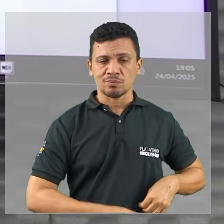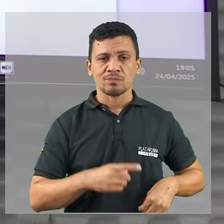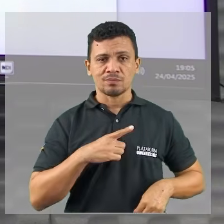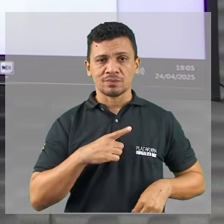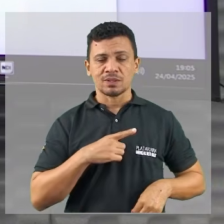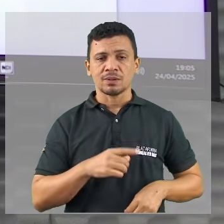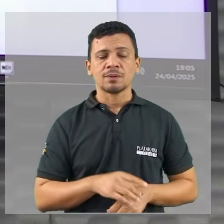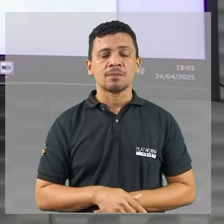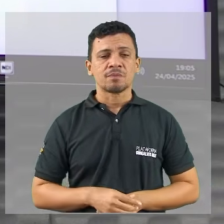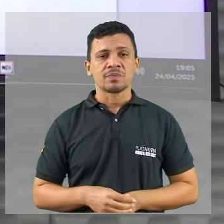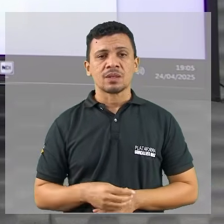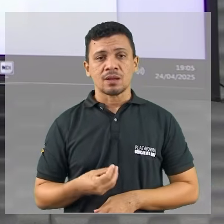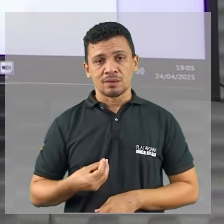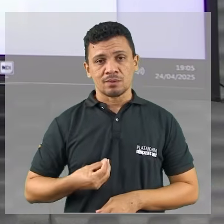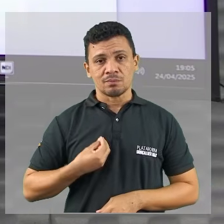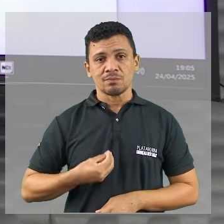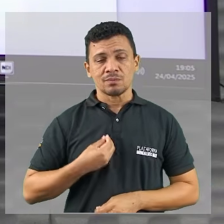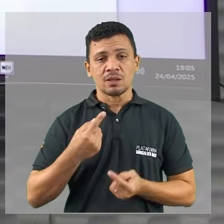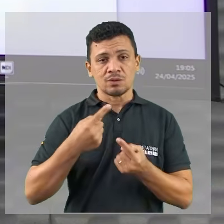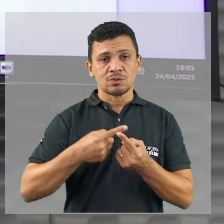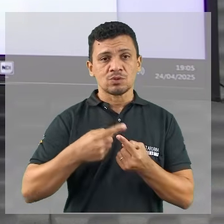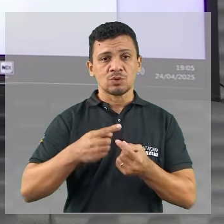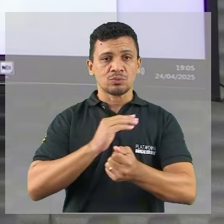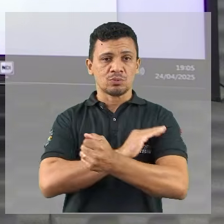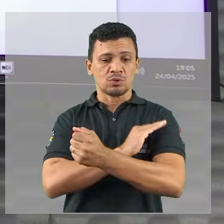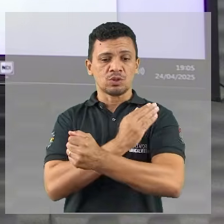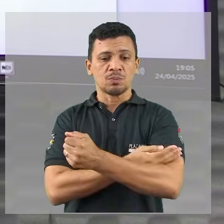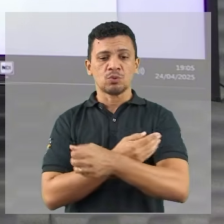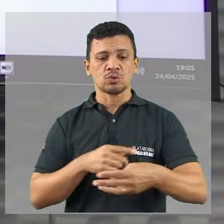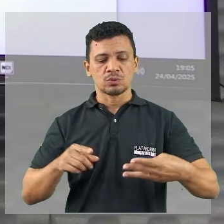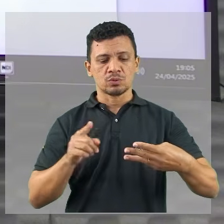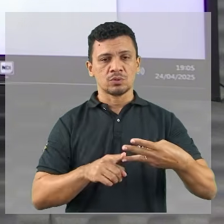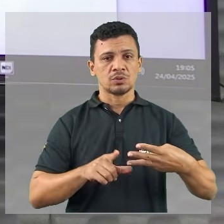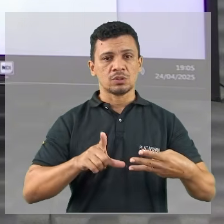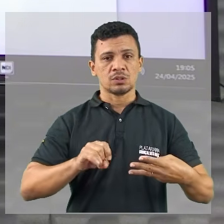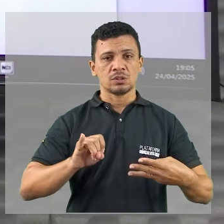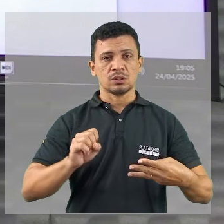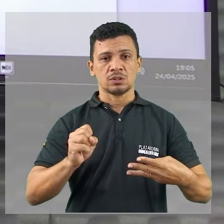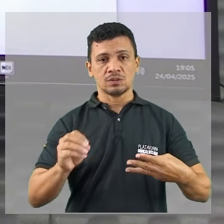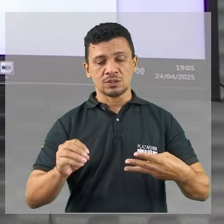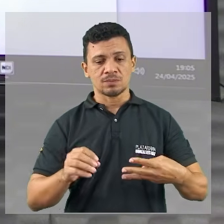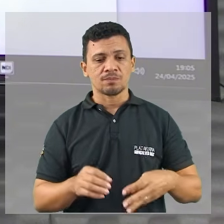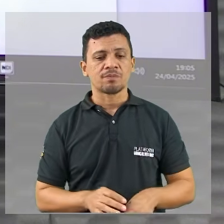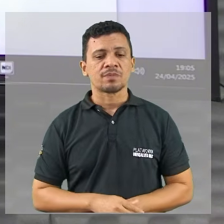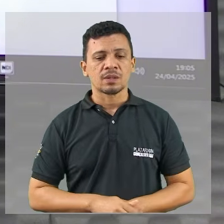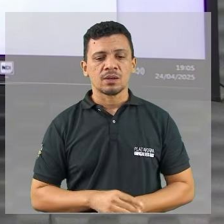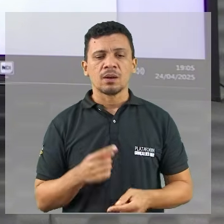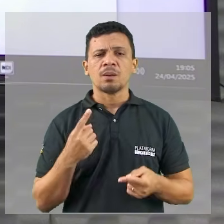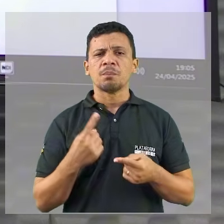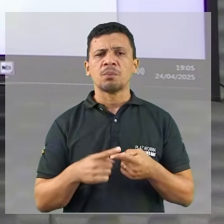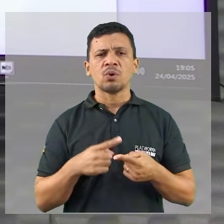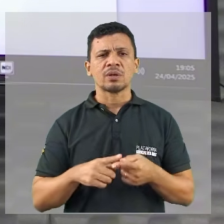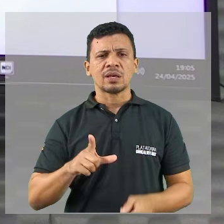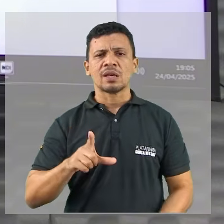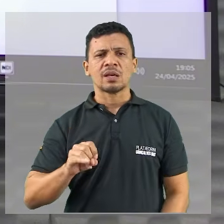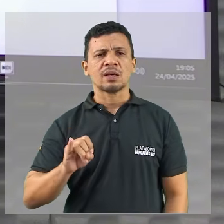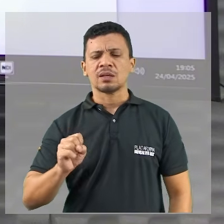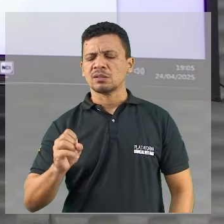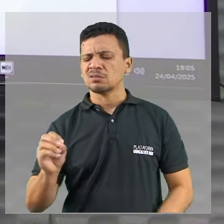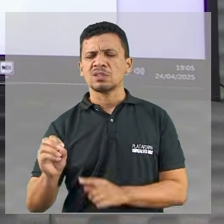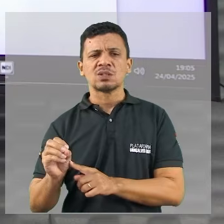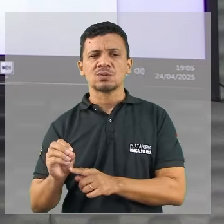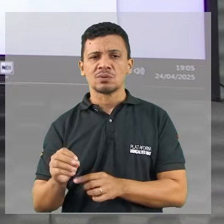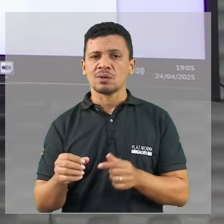vai estar presente esse tipo de músculo. Ele é involuntário e ele é chamado de liso porque ele já não vai ter